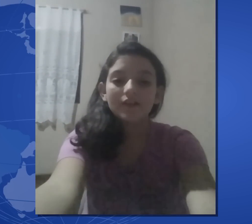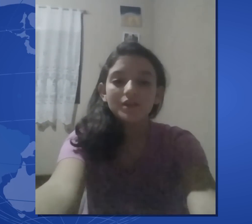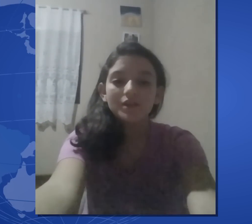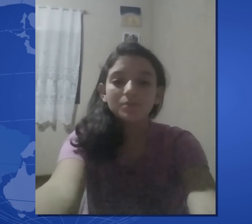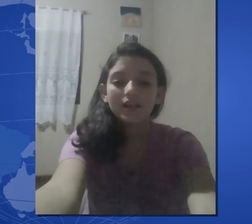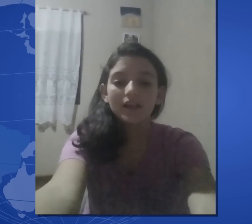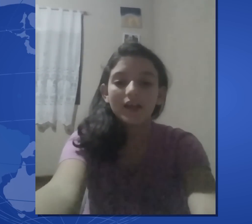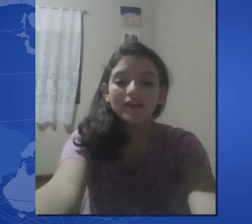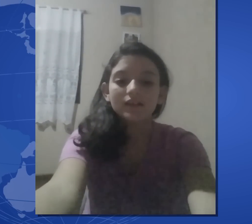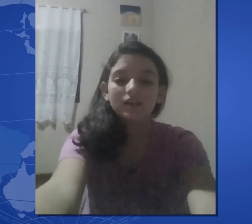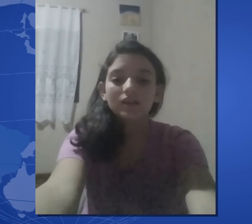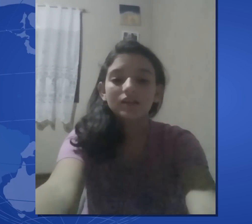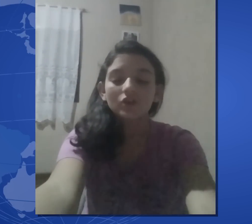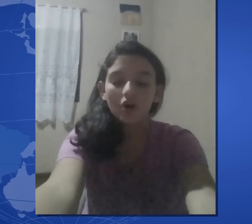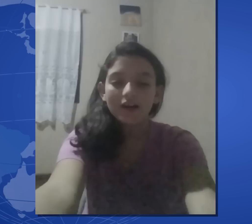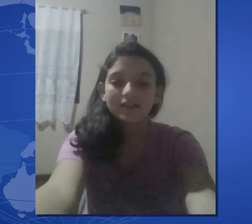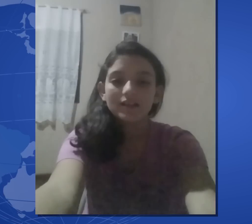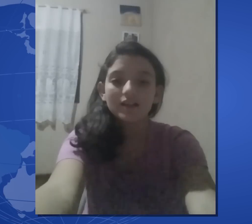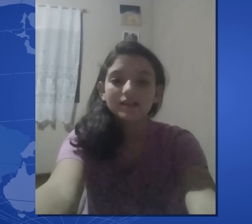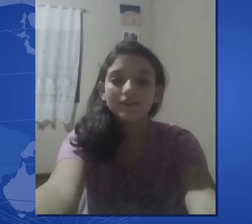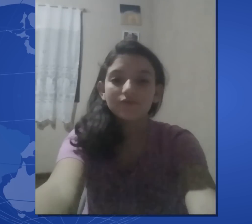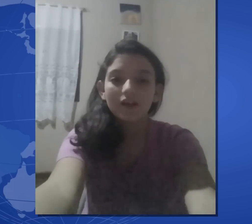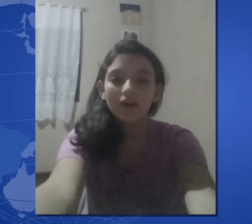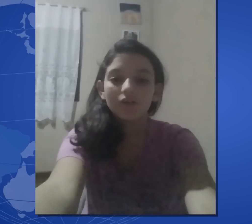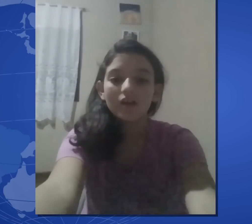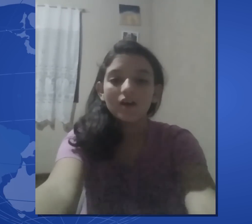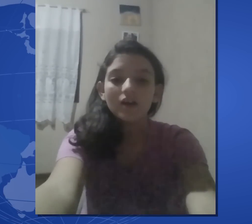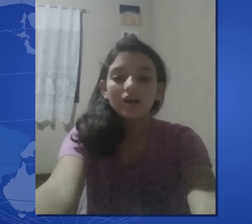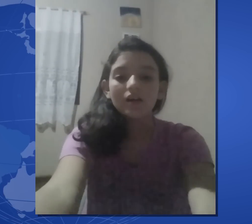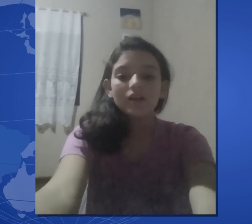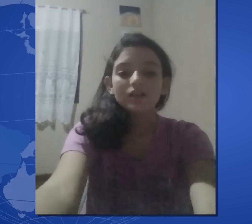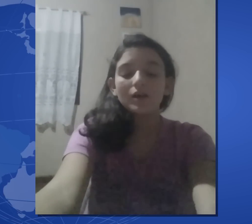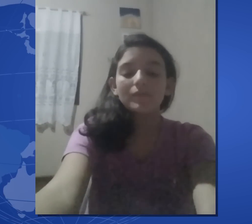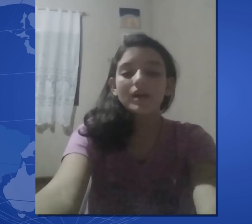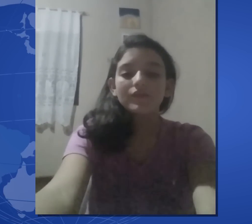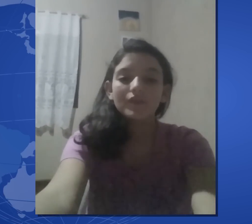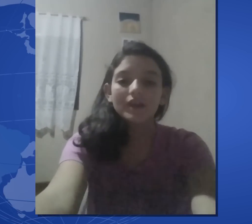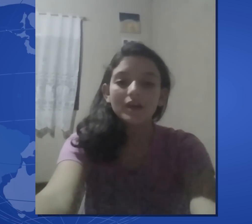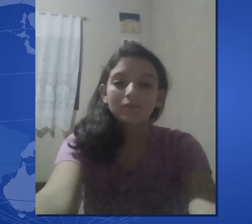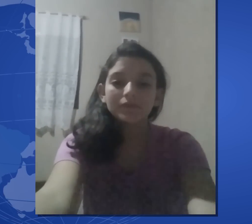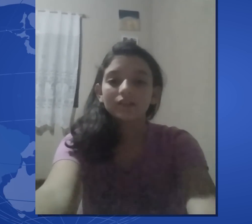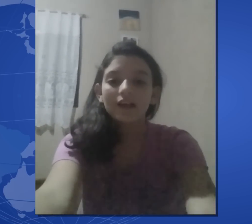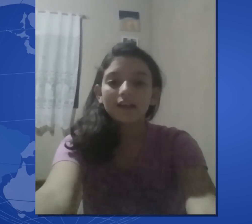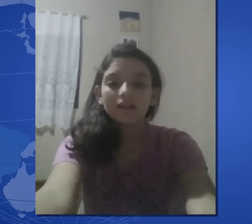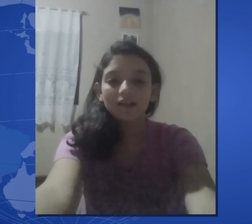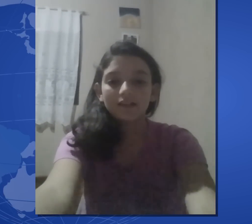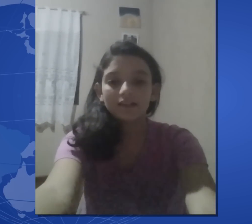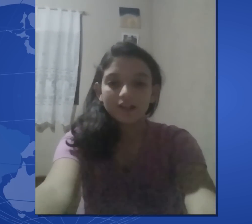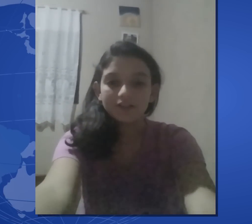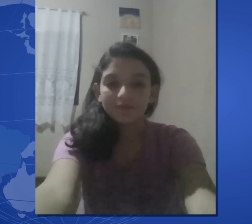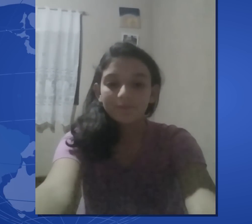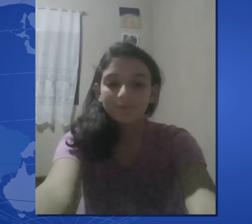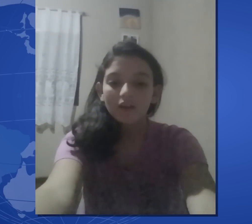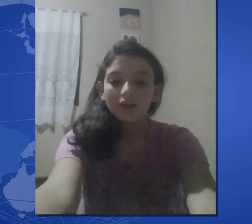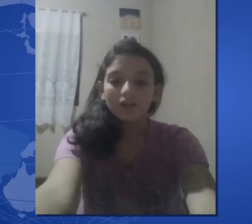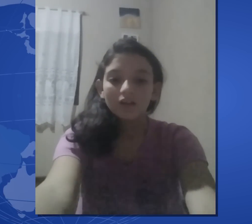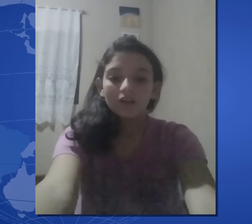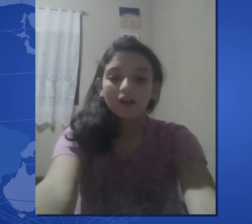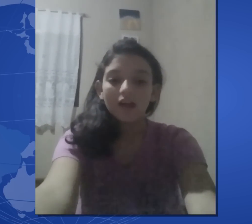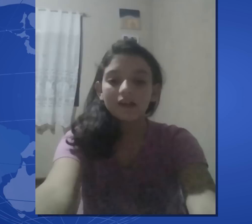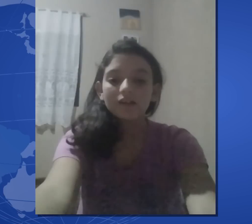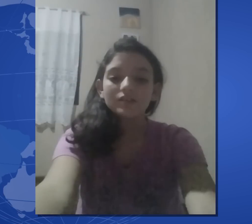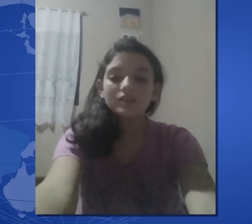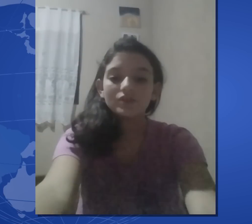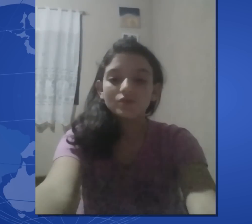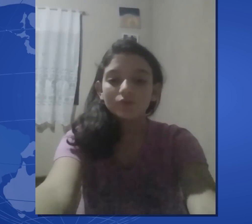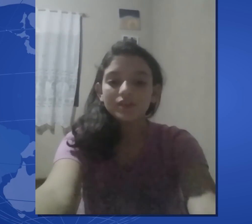descreve a experiência que nós, a Igreja Fiel, também viveremos lá na eternidade, em